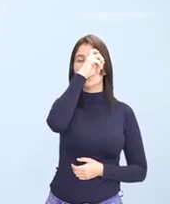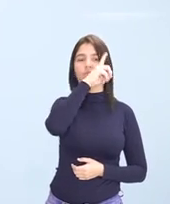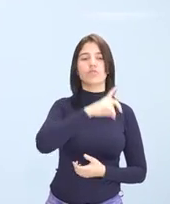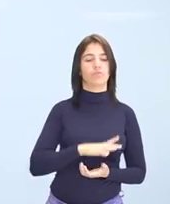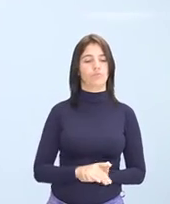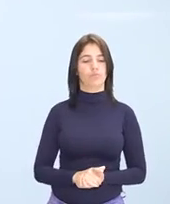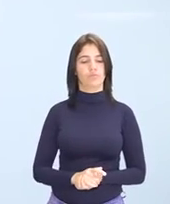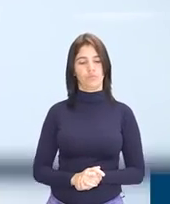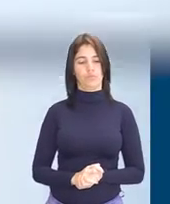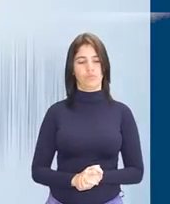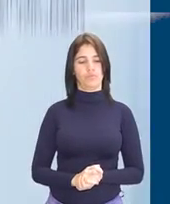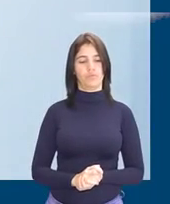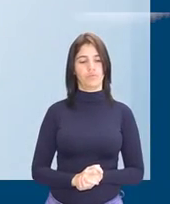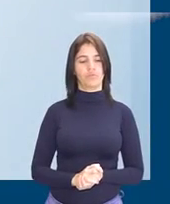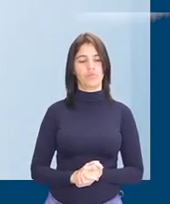difícil.